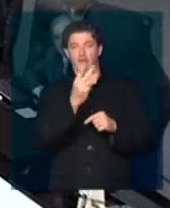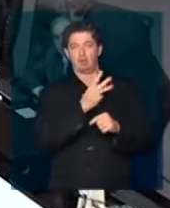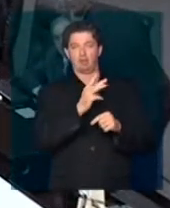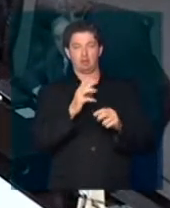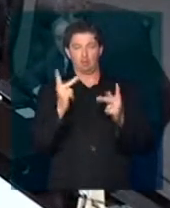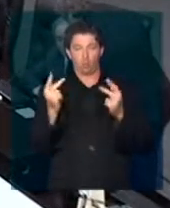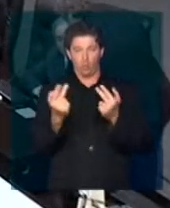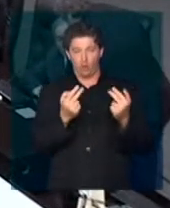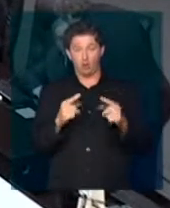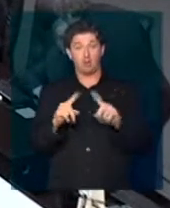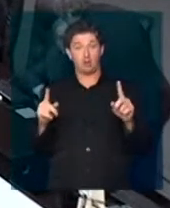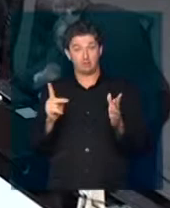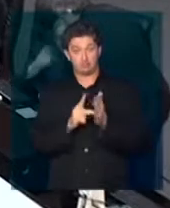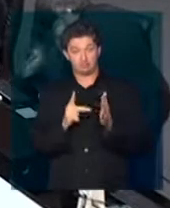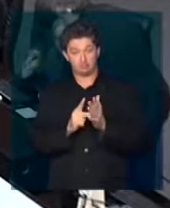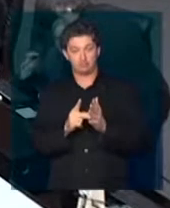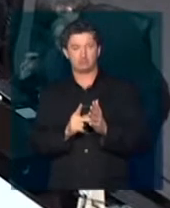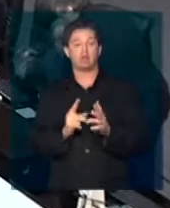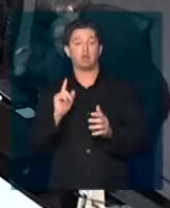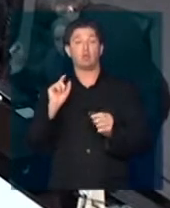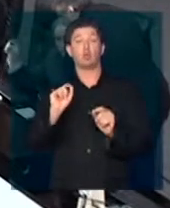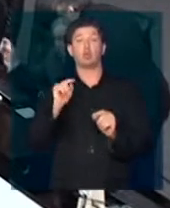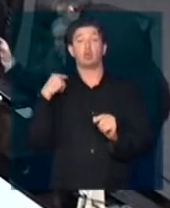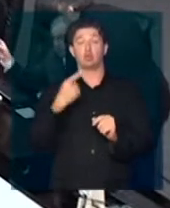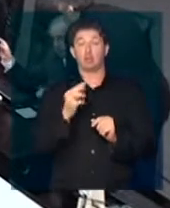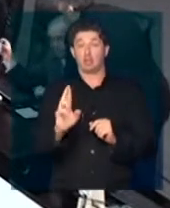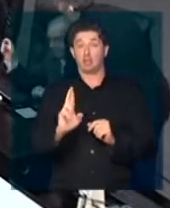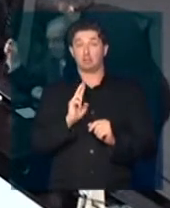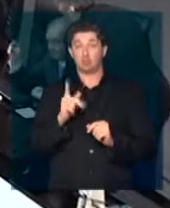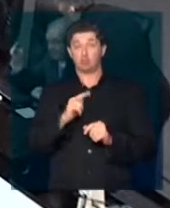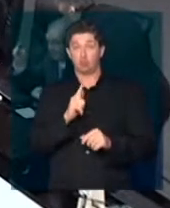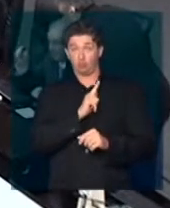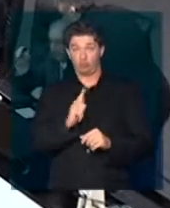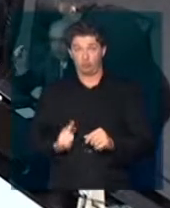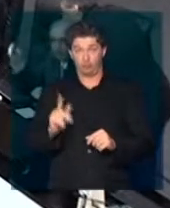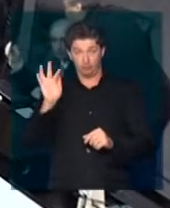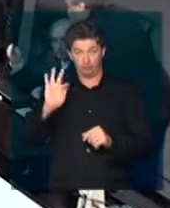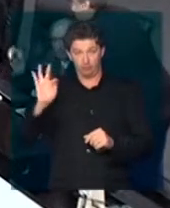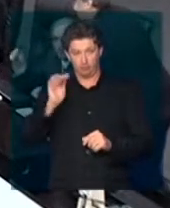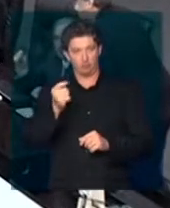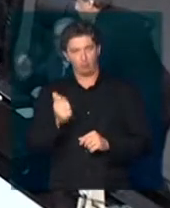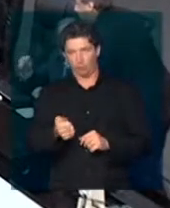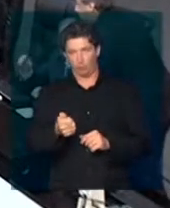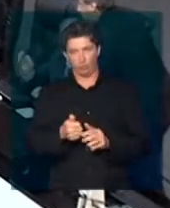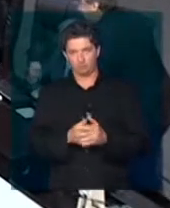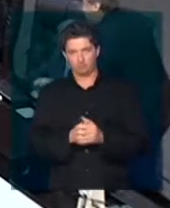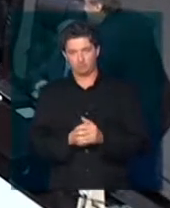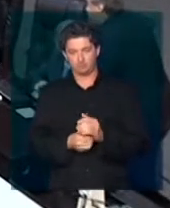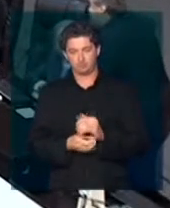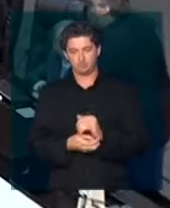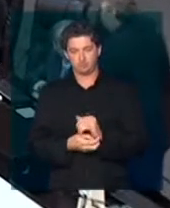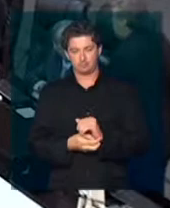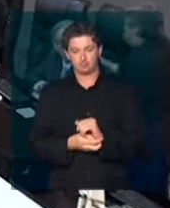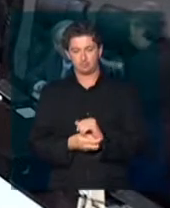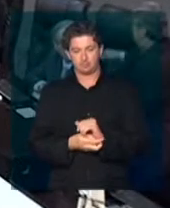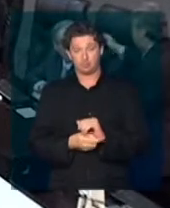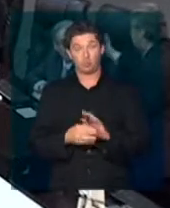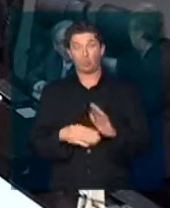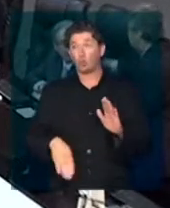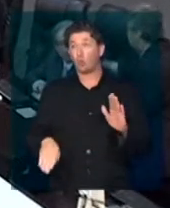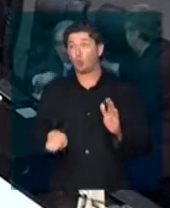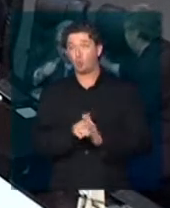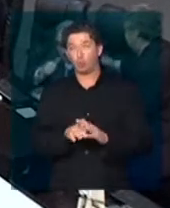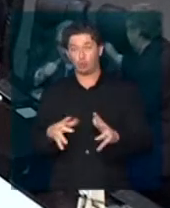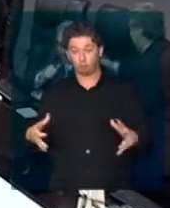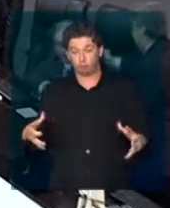Mas o fato é que o que nós temos de retorno do governo federal é muito pouco. Hoje, em tudo que